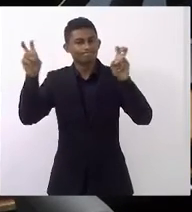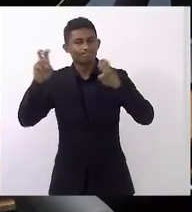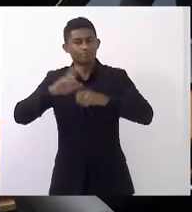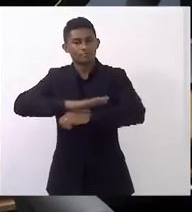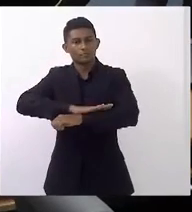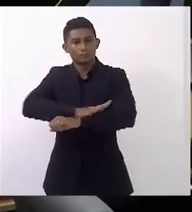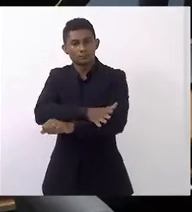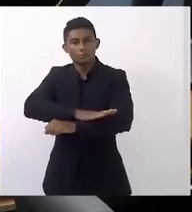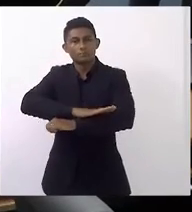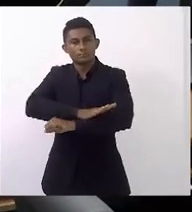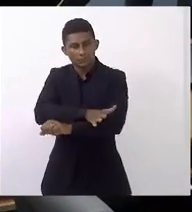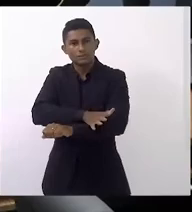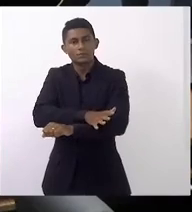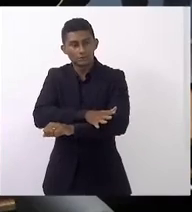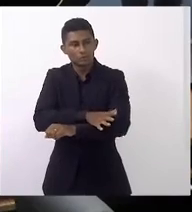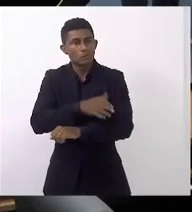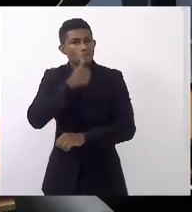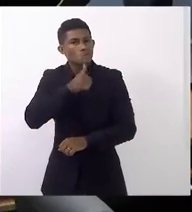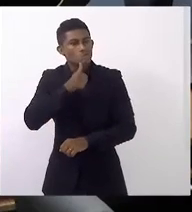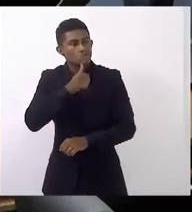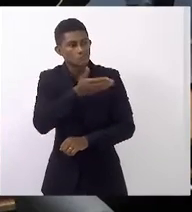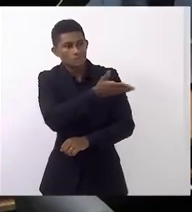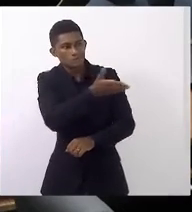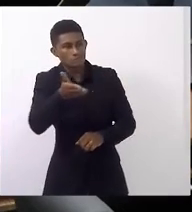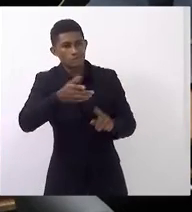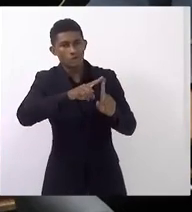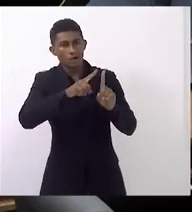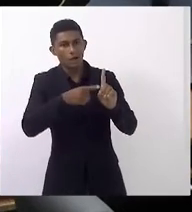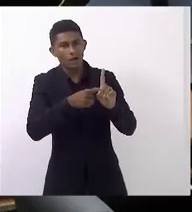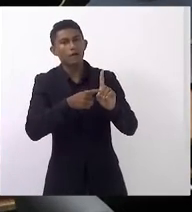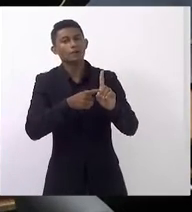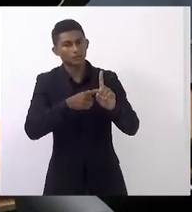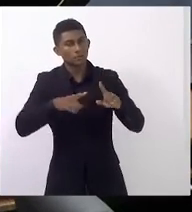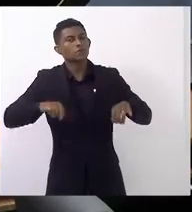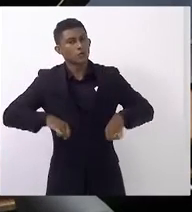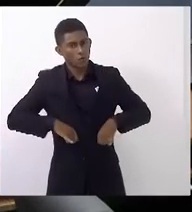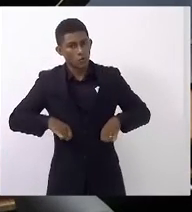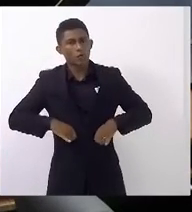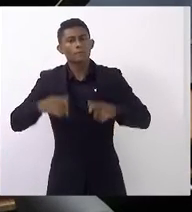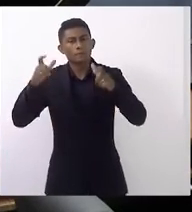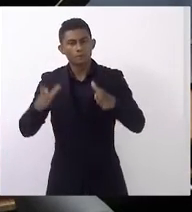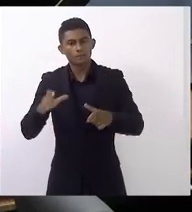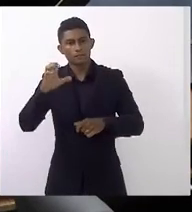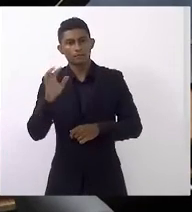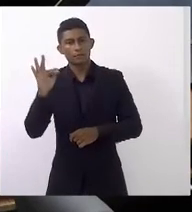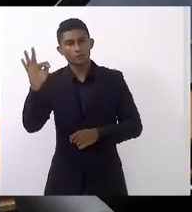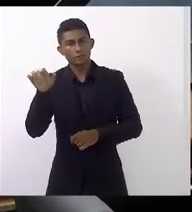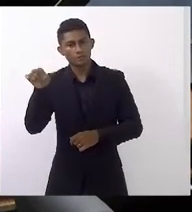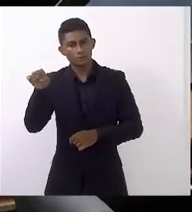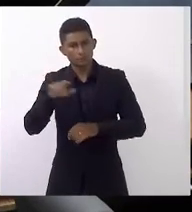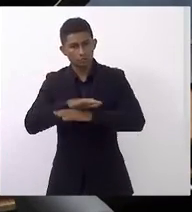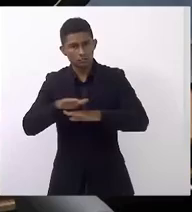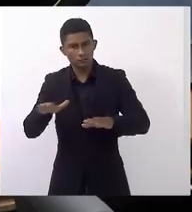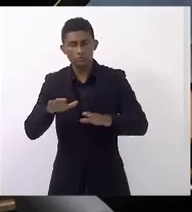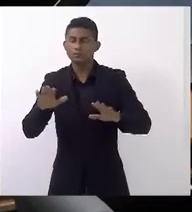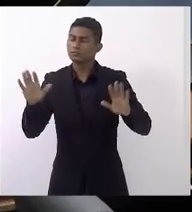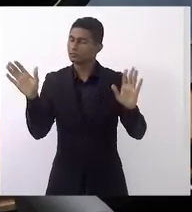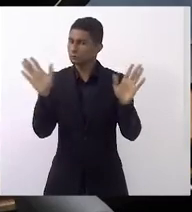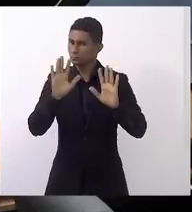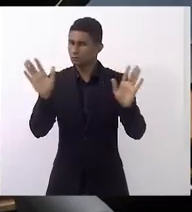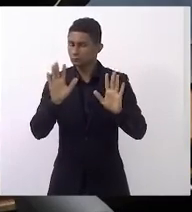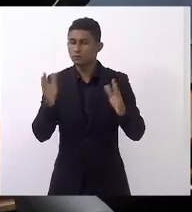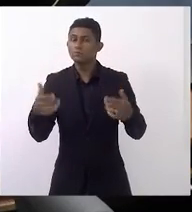na gravidez é uma questão gravíssima, né? Não só em Cabo Frio, inclusive. Queria aqui deixar registrado